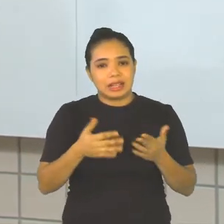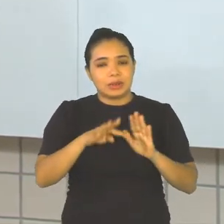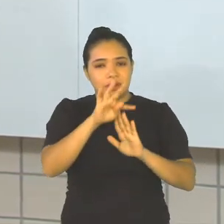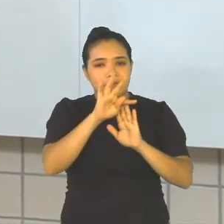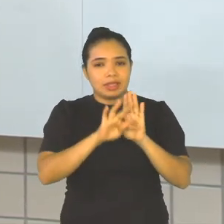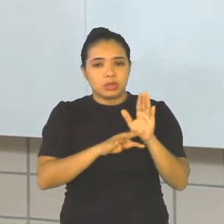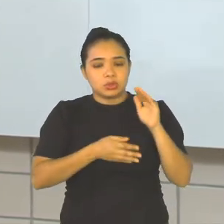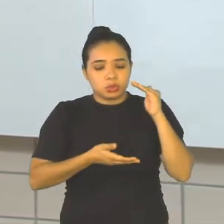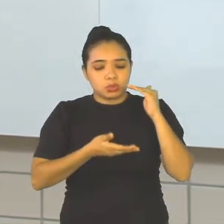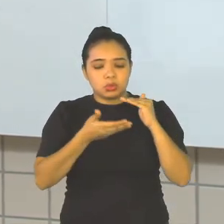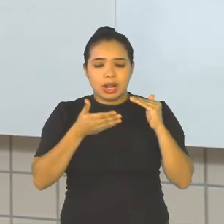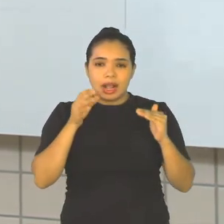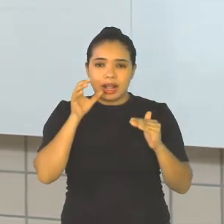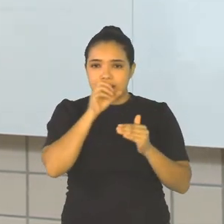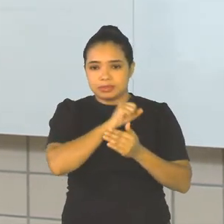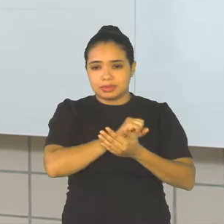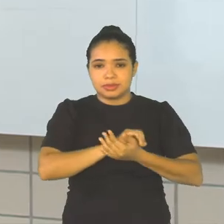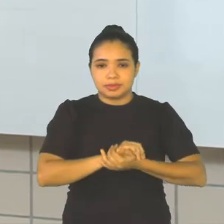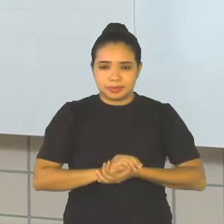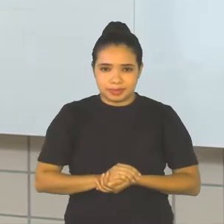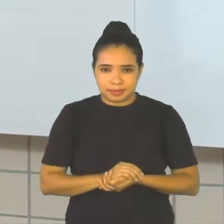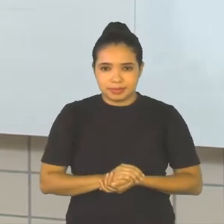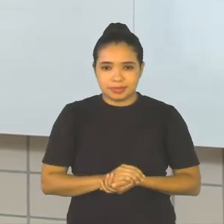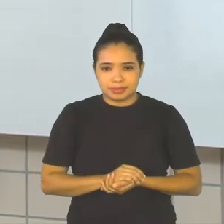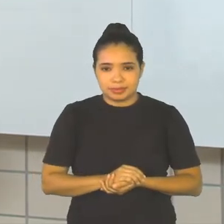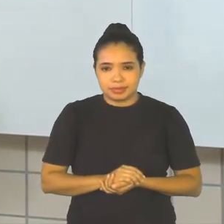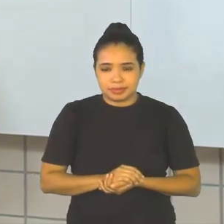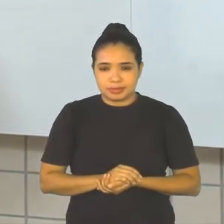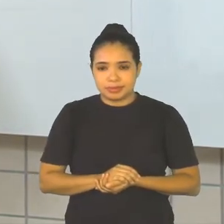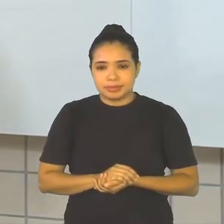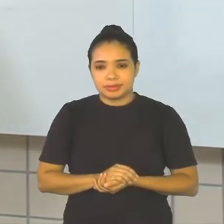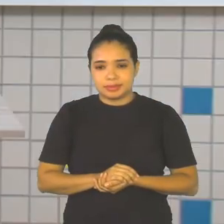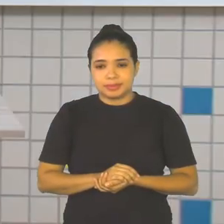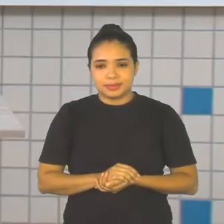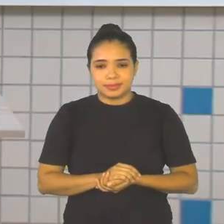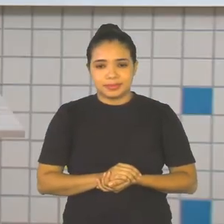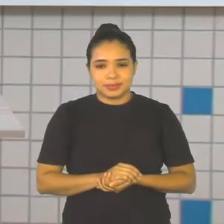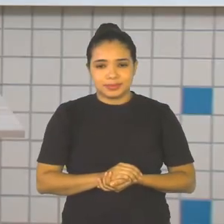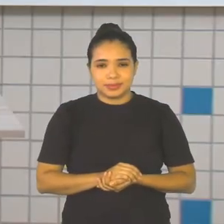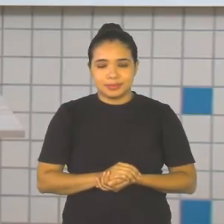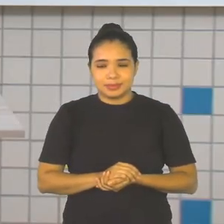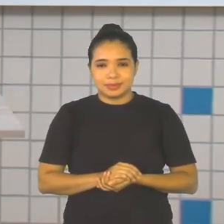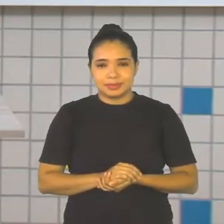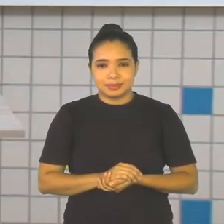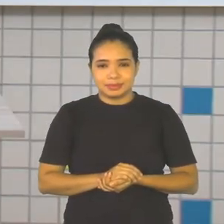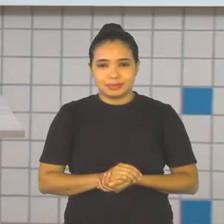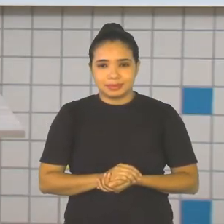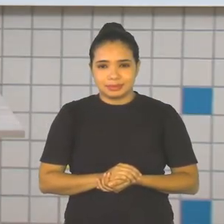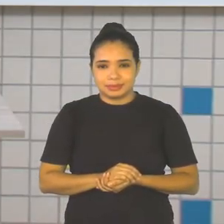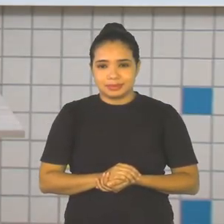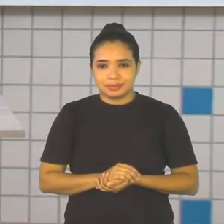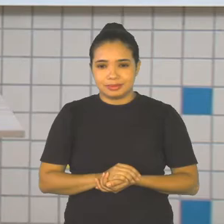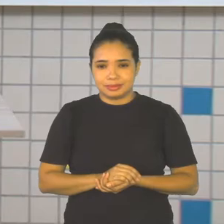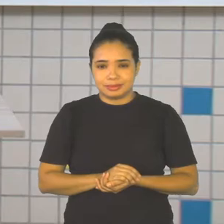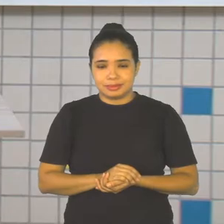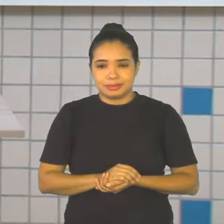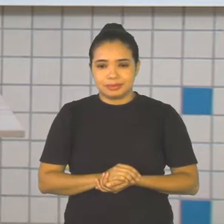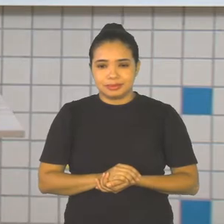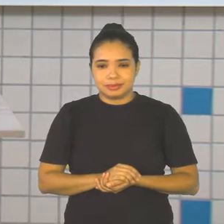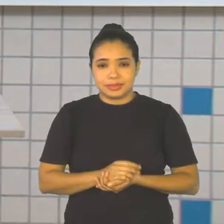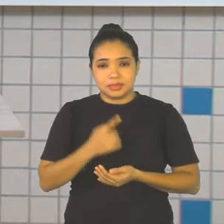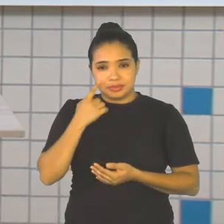Então, vamos tentar responder algumas questões agora, já baseadas nessa crônica.